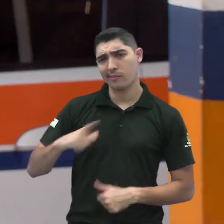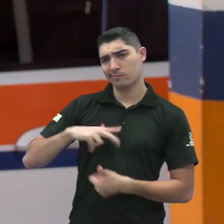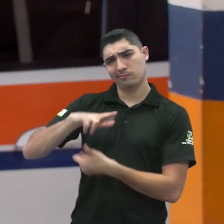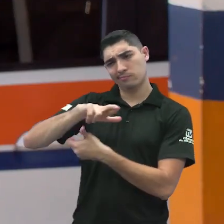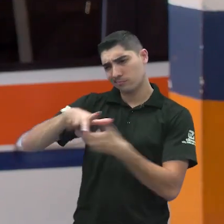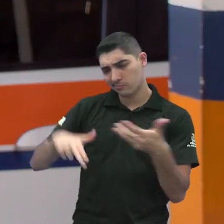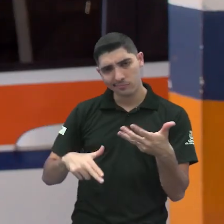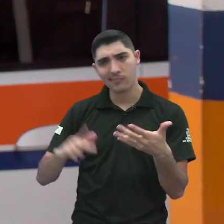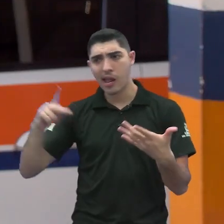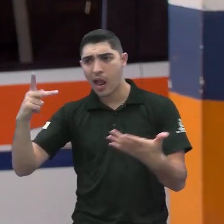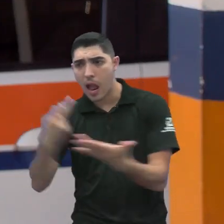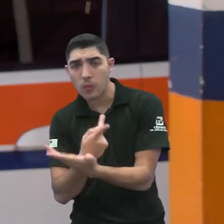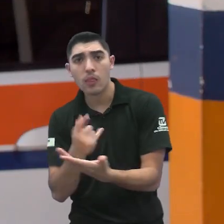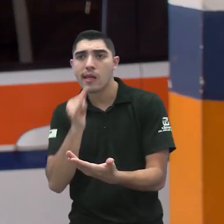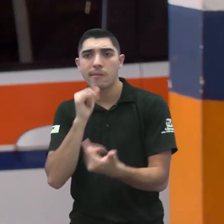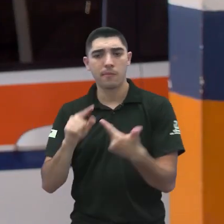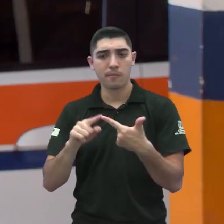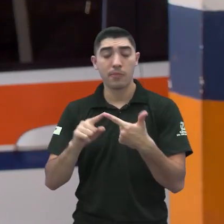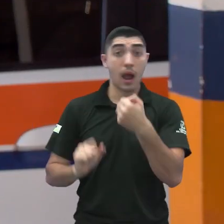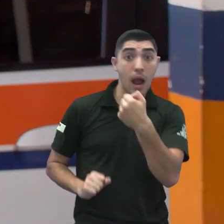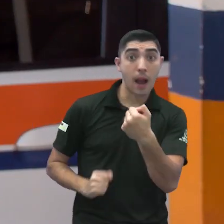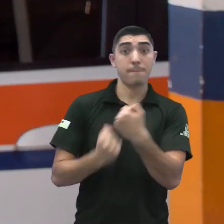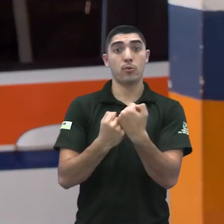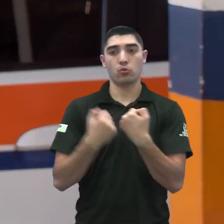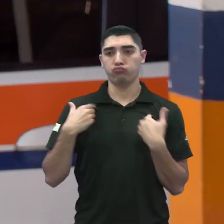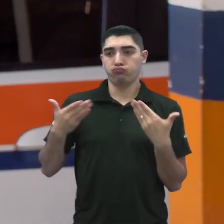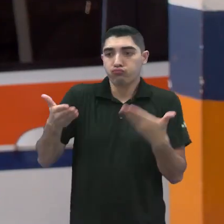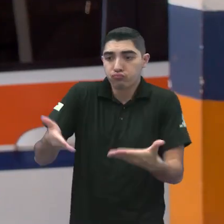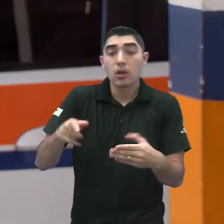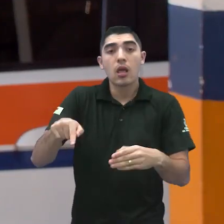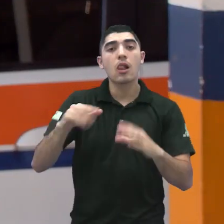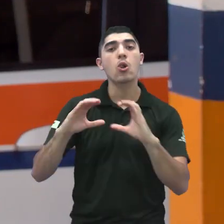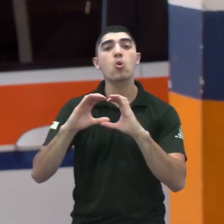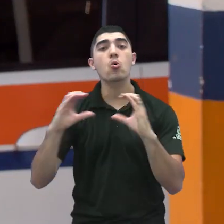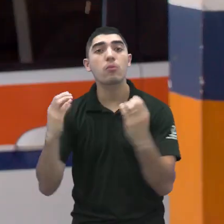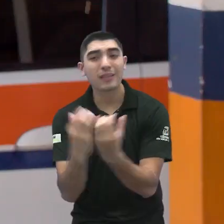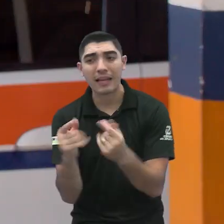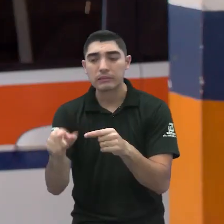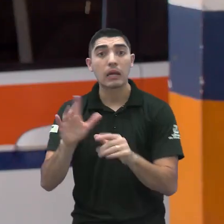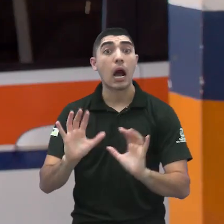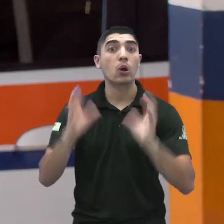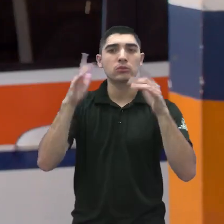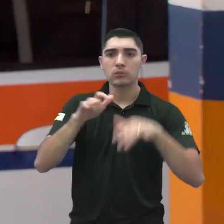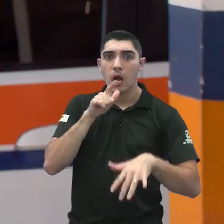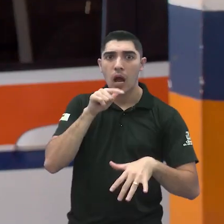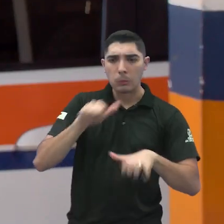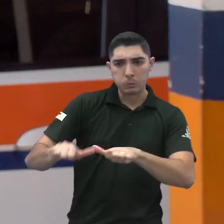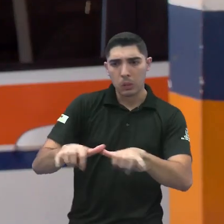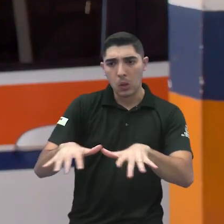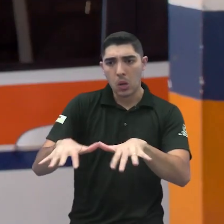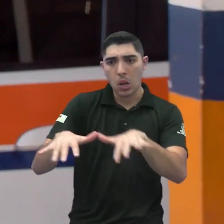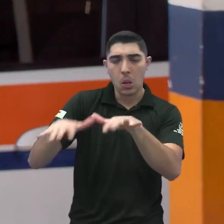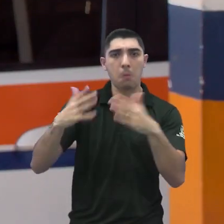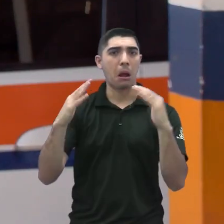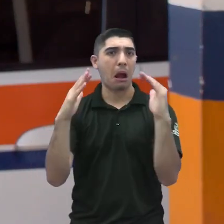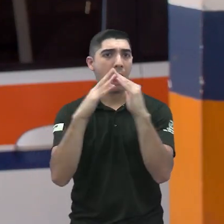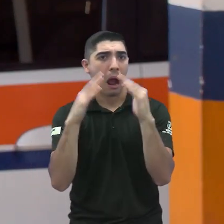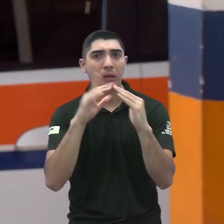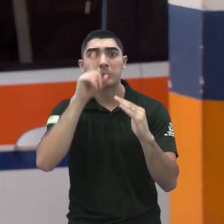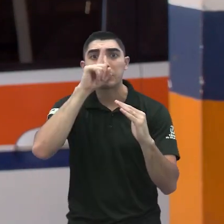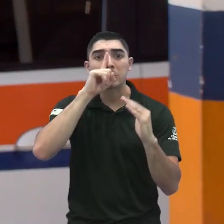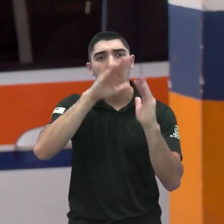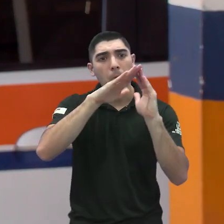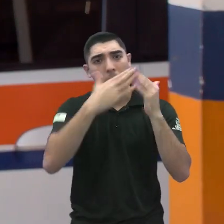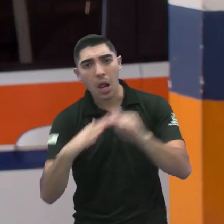Várias situações, né, de resgate, situação de apoio mesmo, de você chegar numa comunidade que está inundando